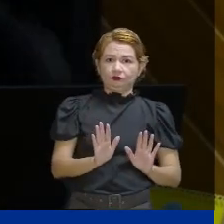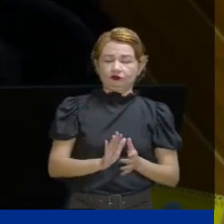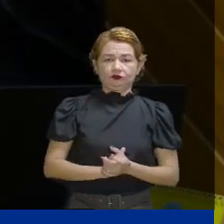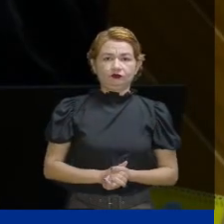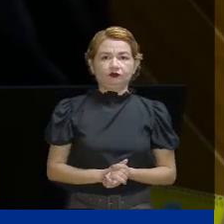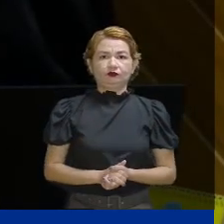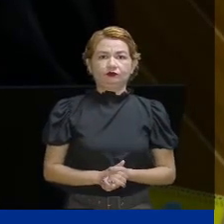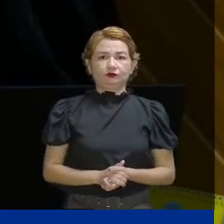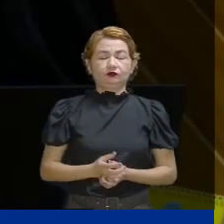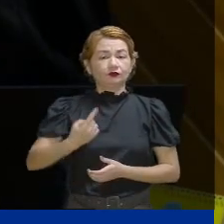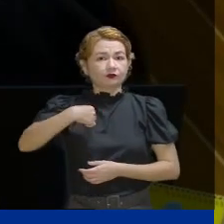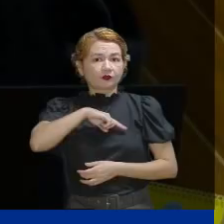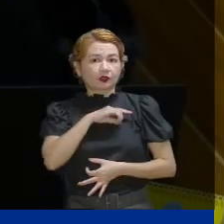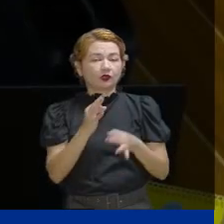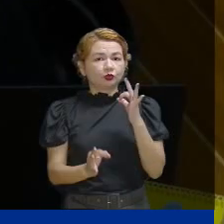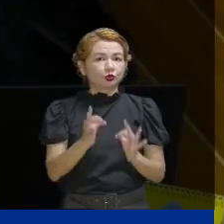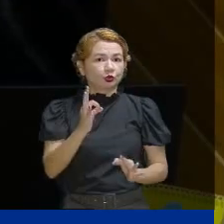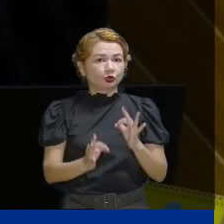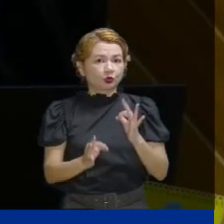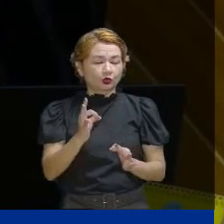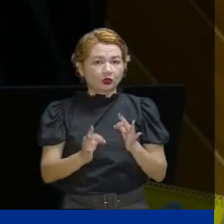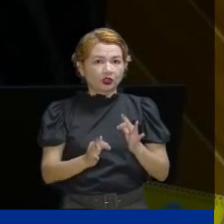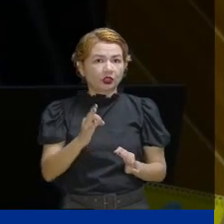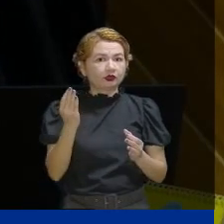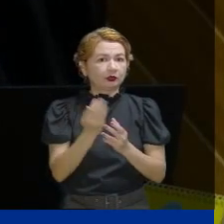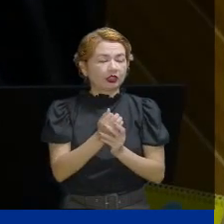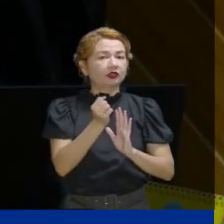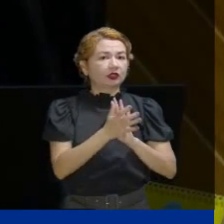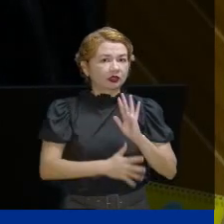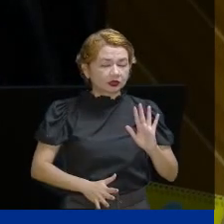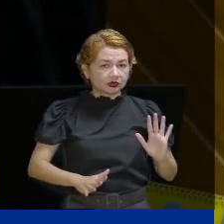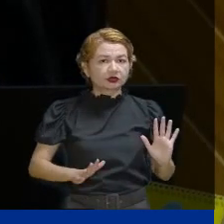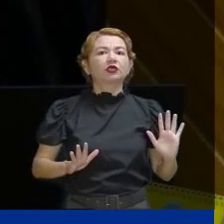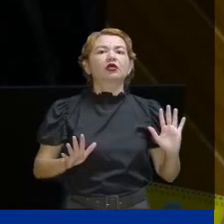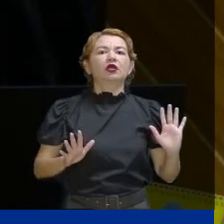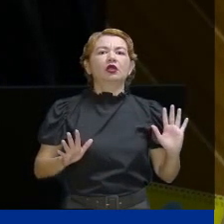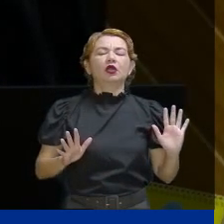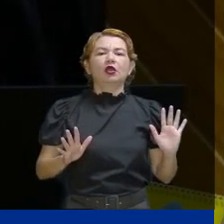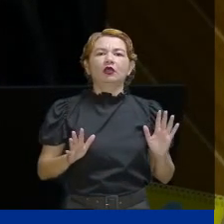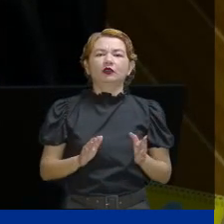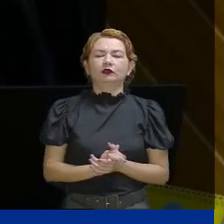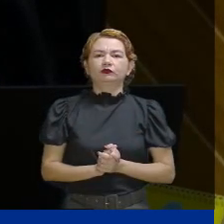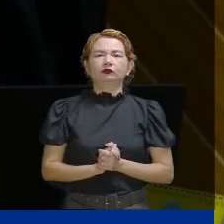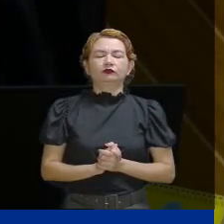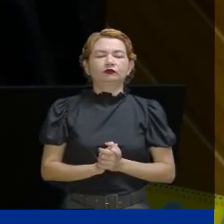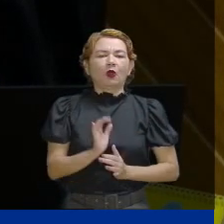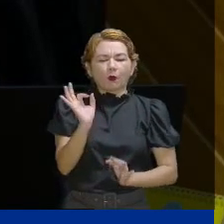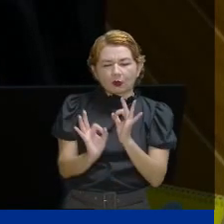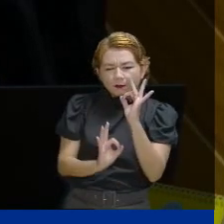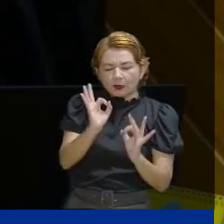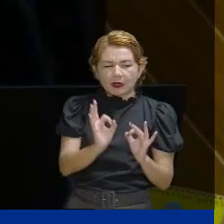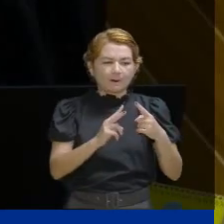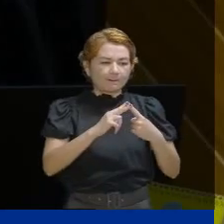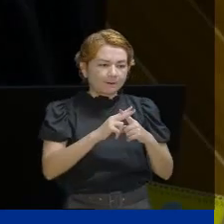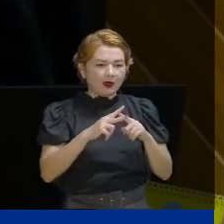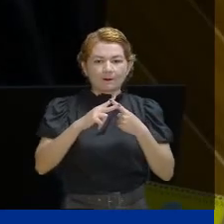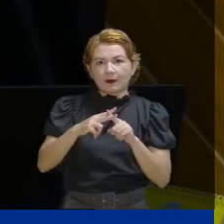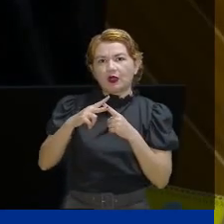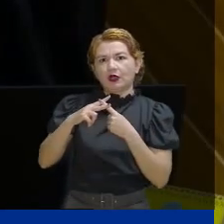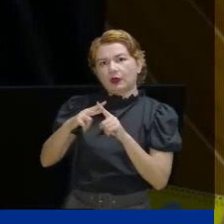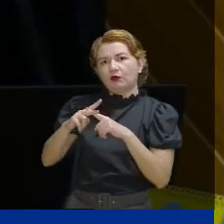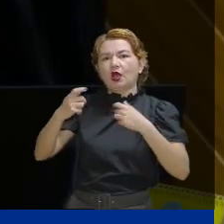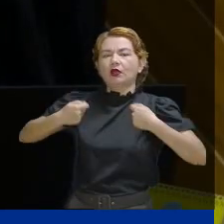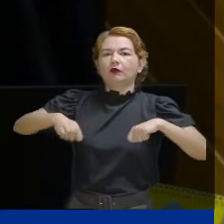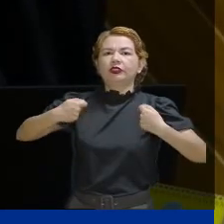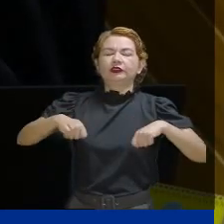né? Nós estamos julgando embargos, que é para esclarecer a obscuridade, eliminar a contradição, suprir a omissão de ponto de questão sobre o qual deveria